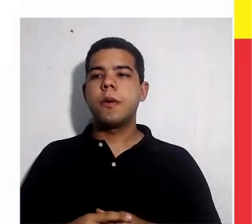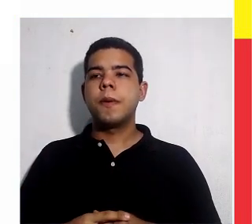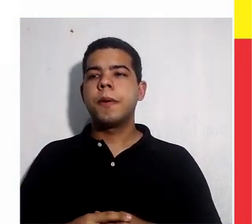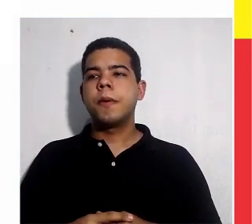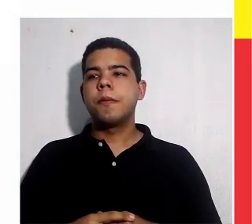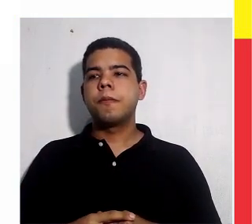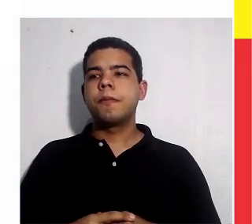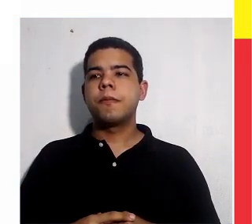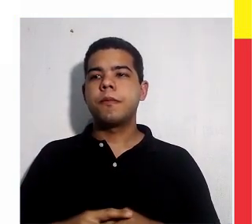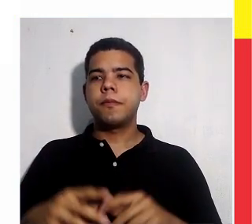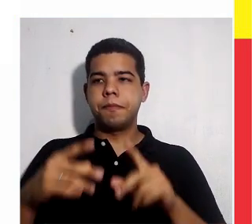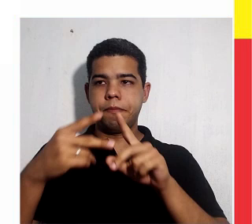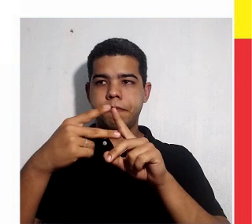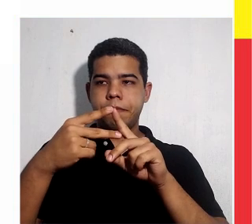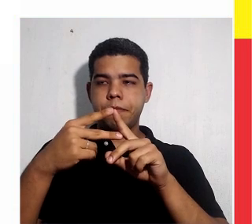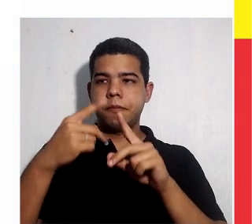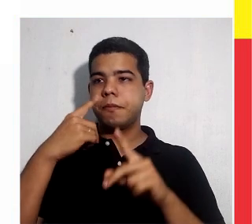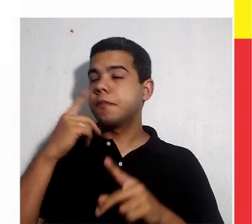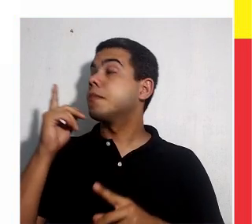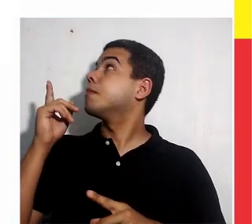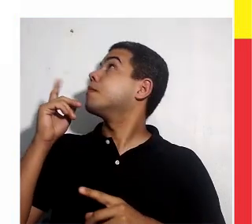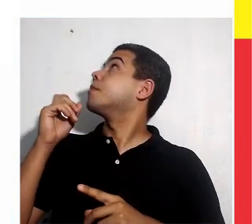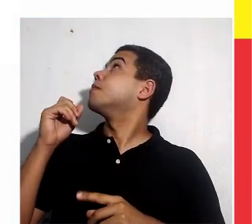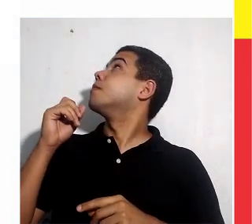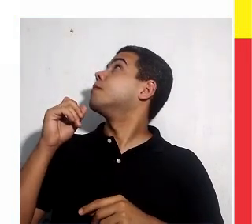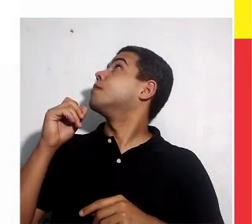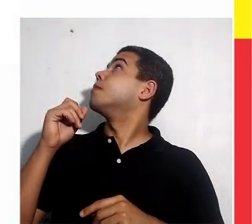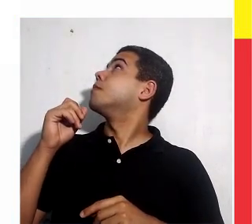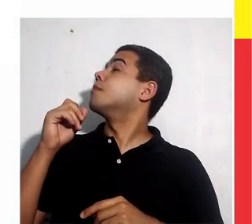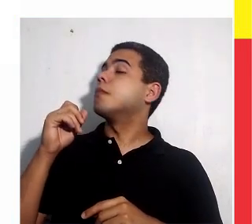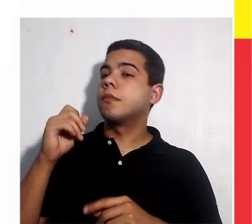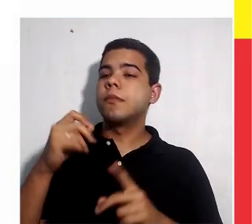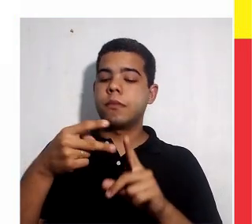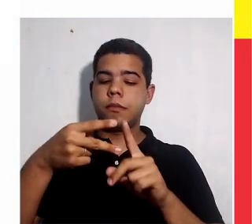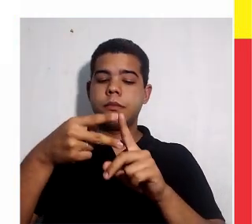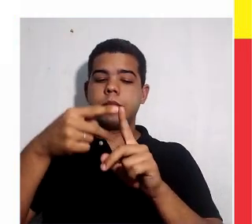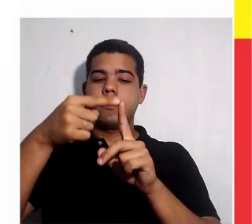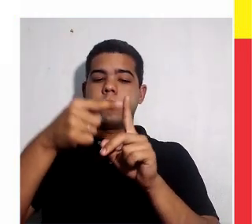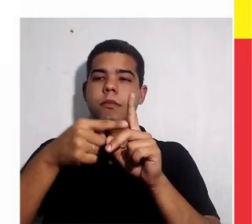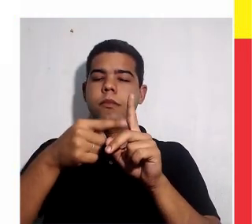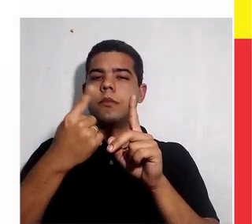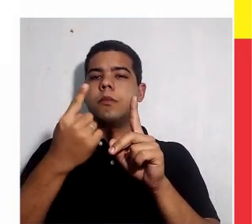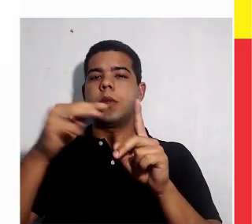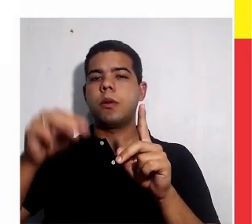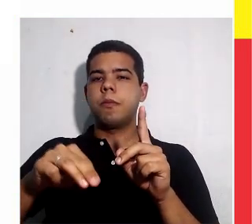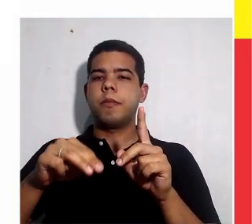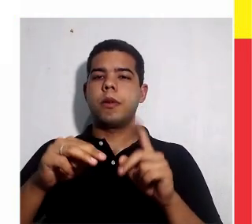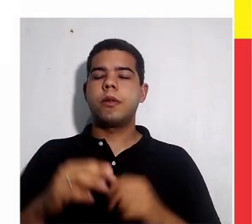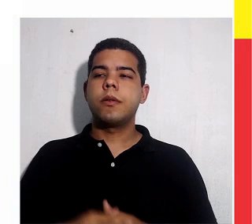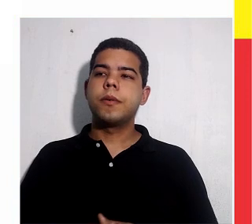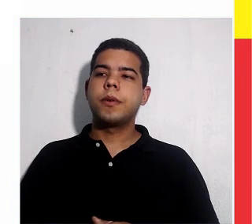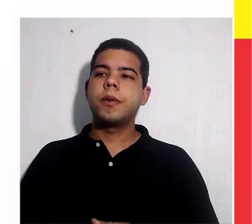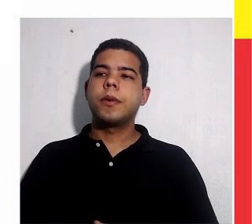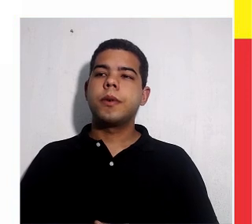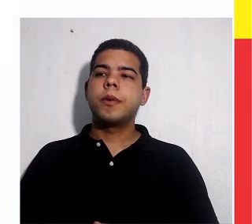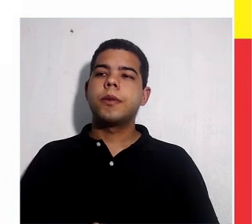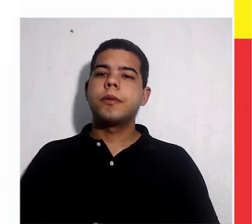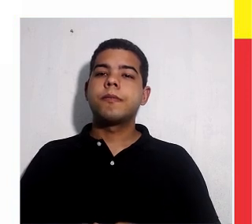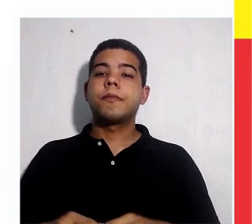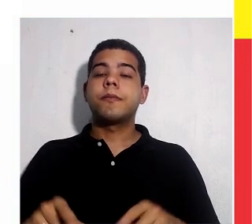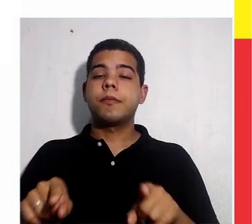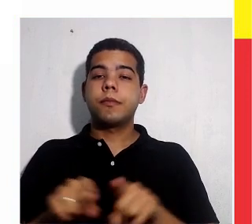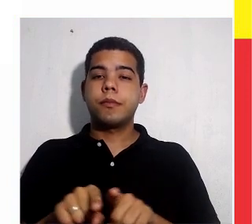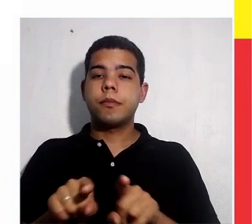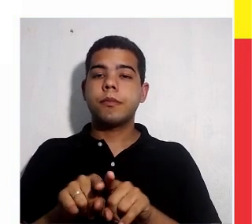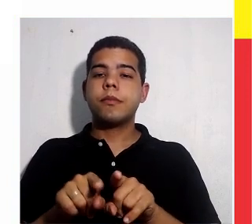esse triângulo aí, ó, que está na vertical, esse pedaço vai ser de 1 metro. Assim como eu posso observar também o que